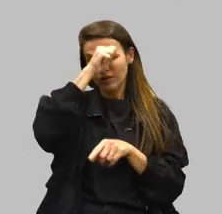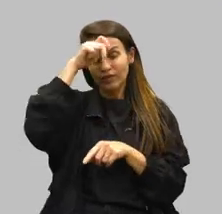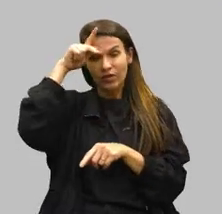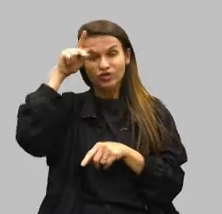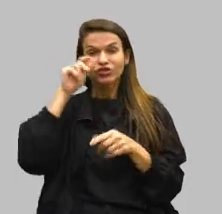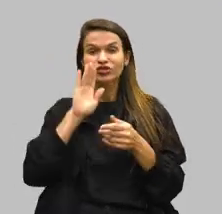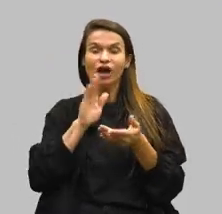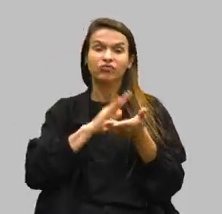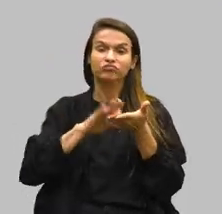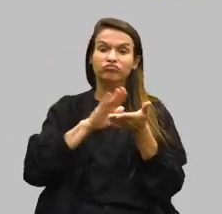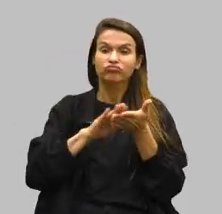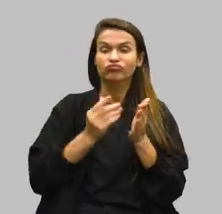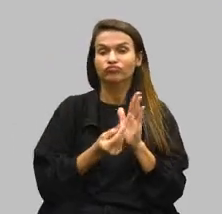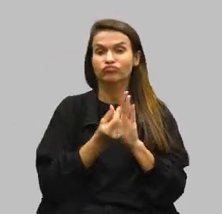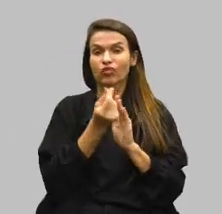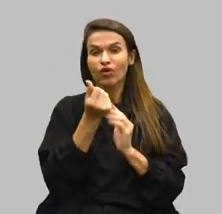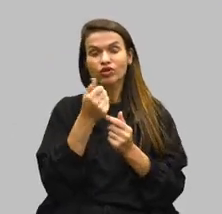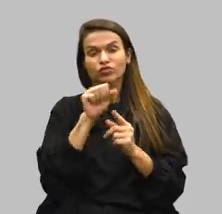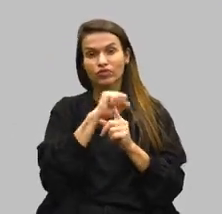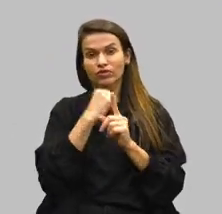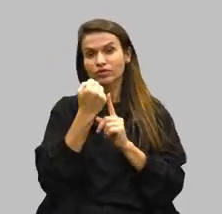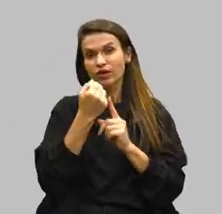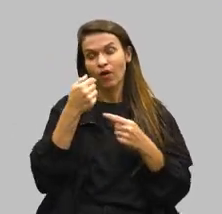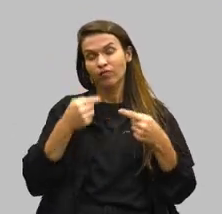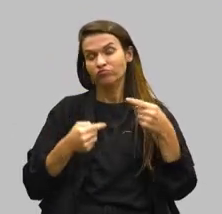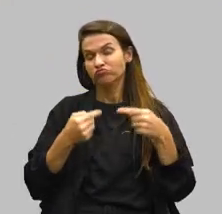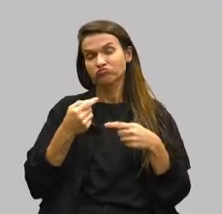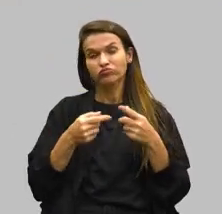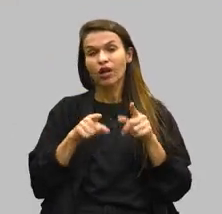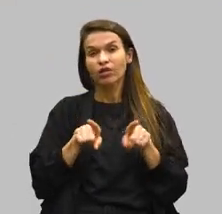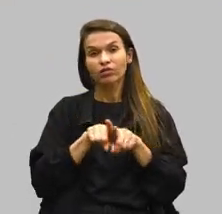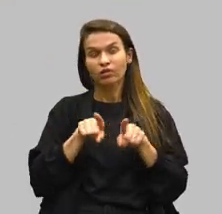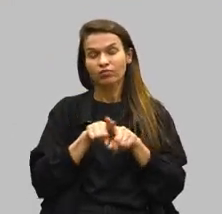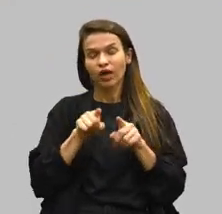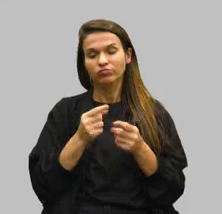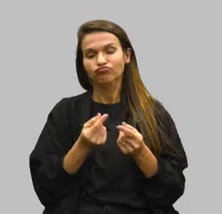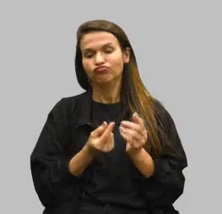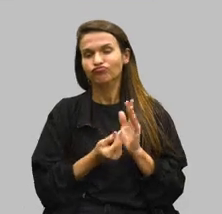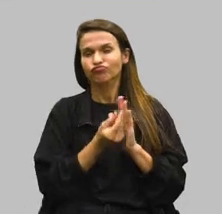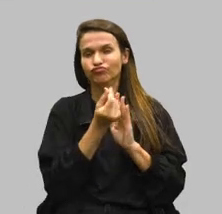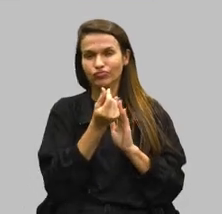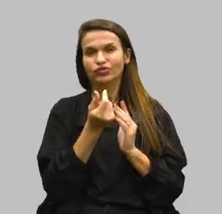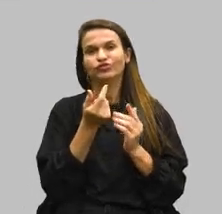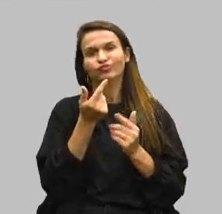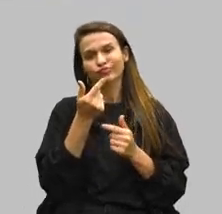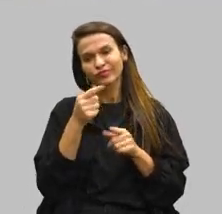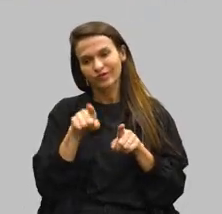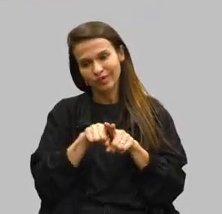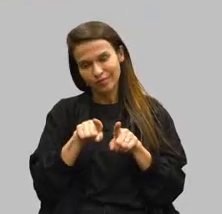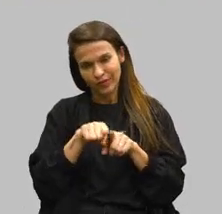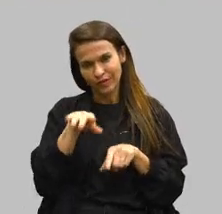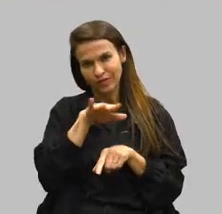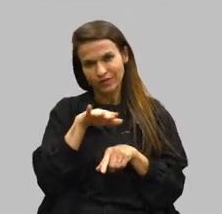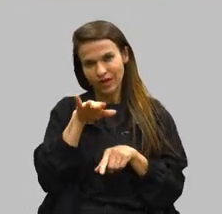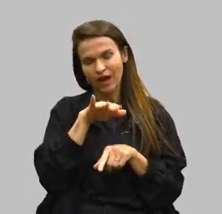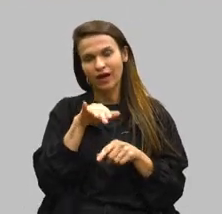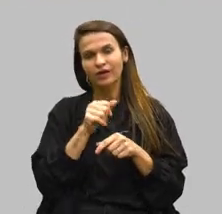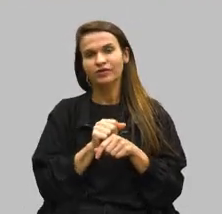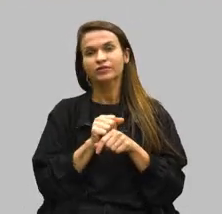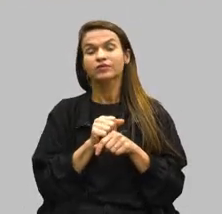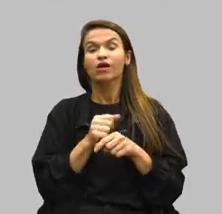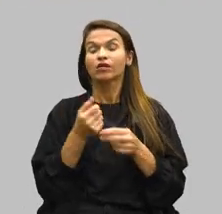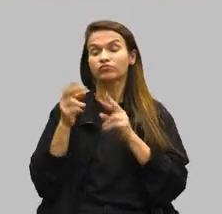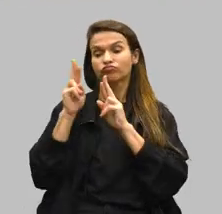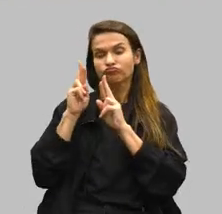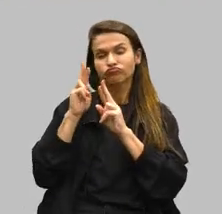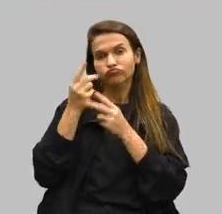toda a política social e que não tem condição infelizmente de costear mais essa demanda no mais alu eu te desejo muito sucesso